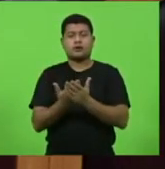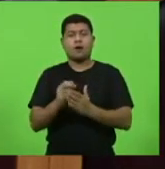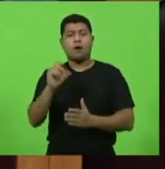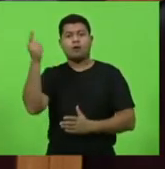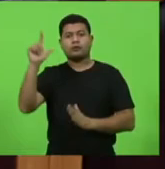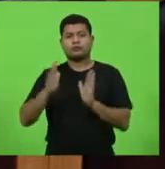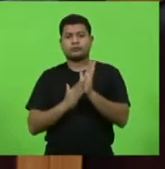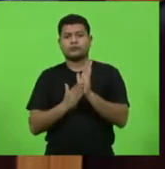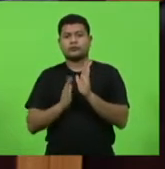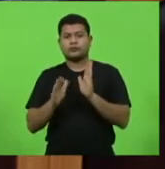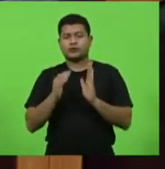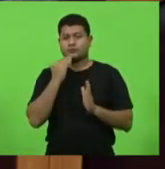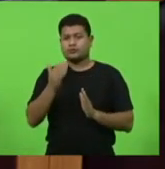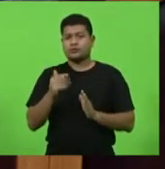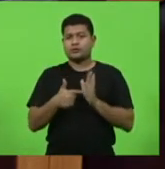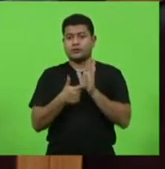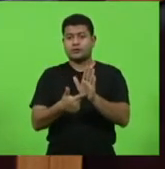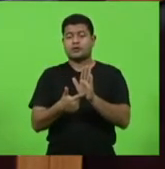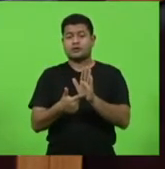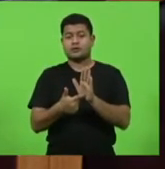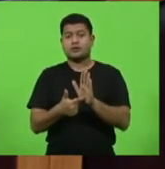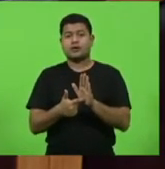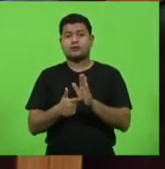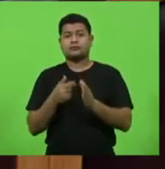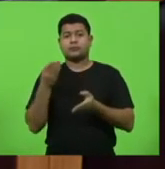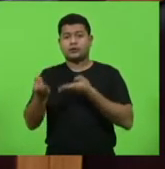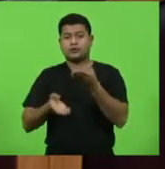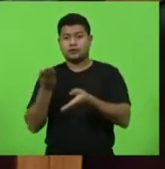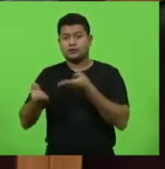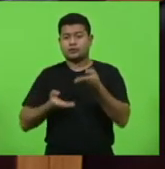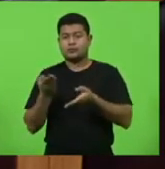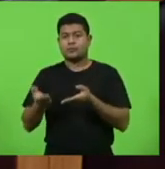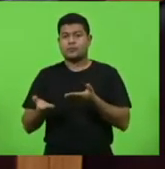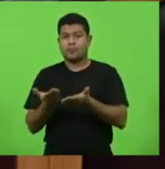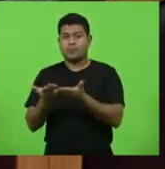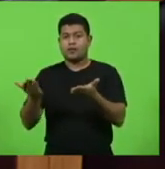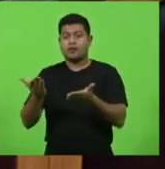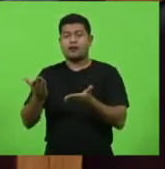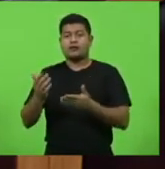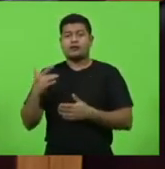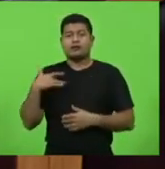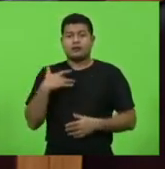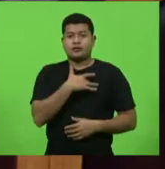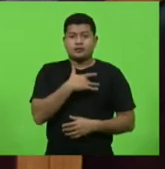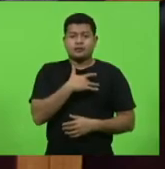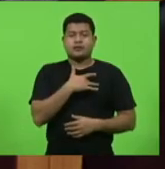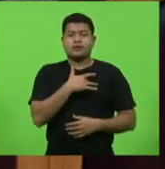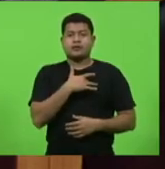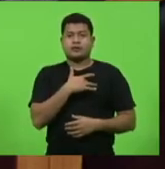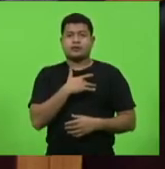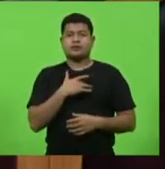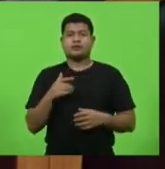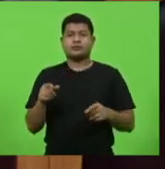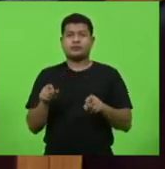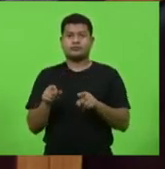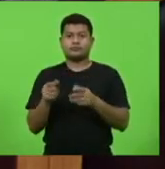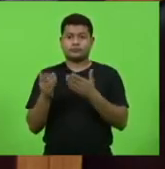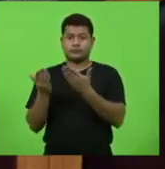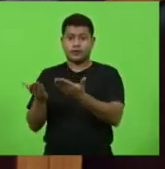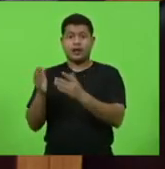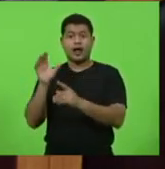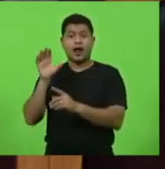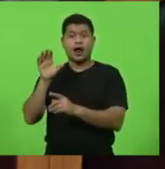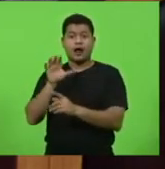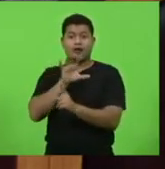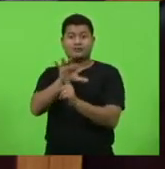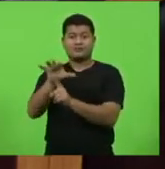Nós fizemos uma indicação para o atendimento multidisciplinar de saúde, que de saúde fosse feito das vítimas, não só